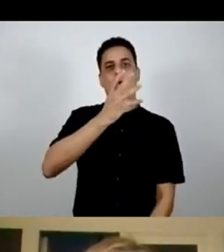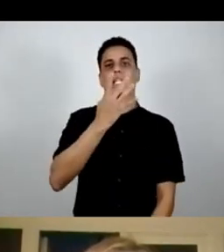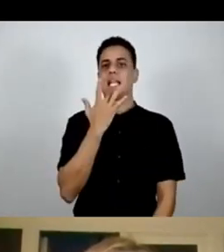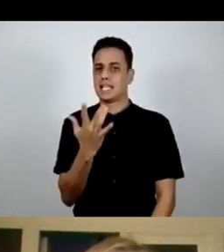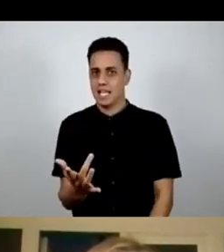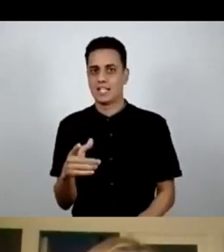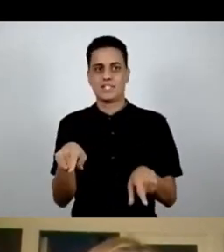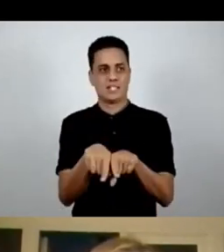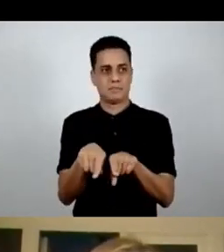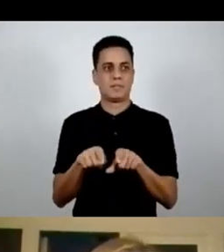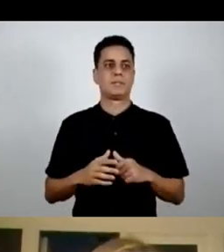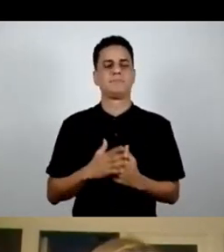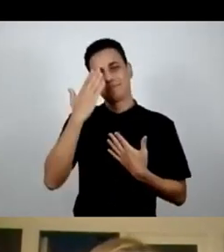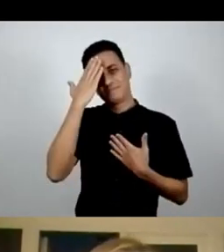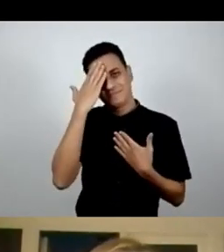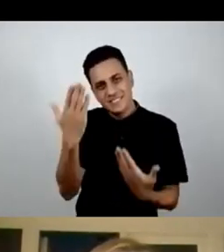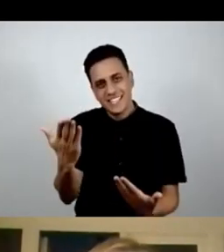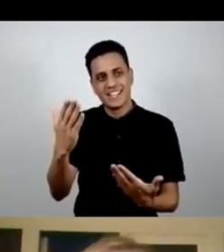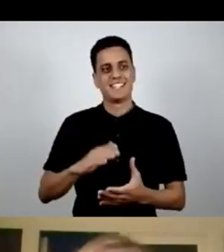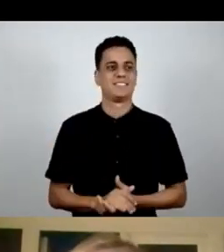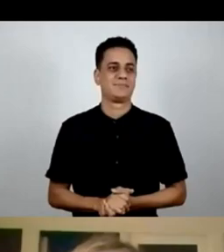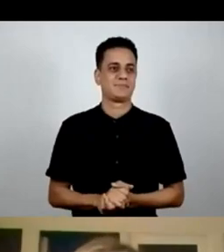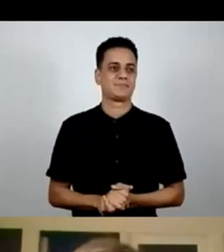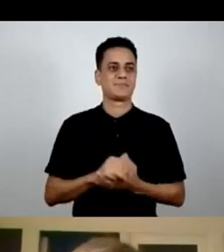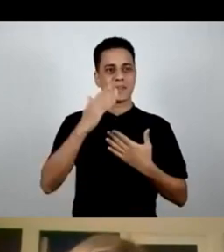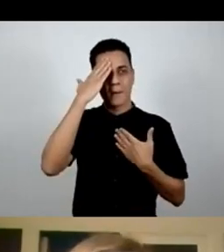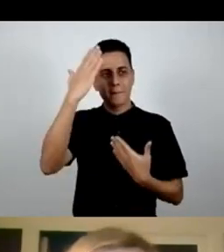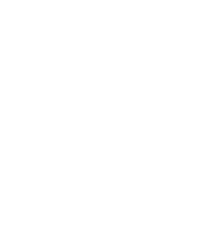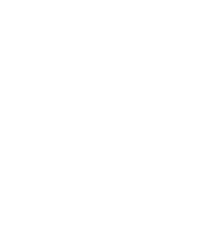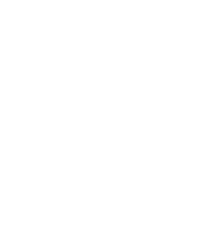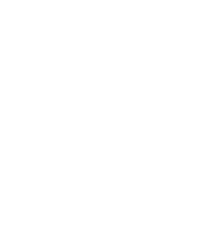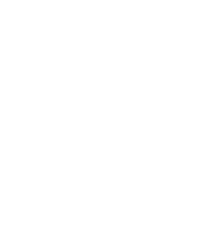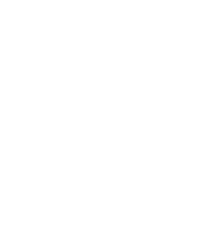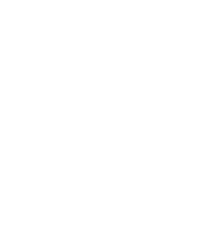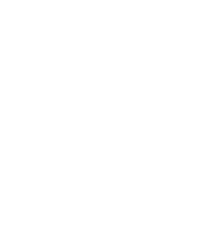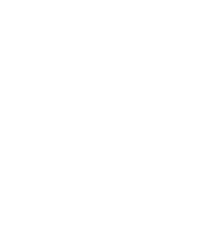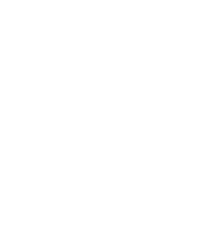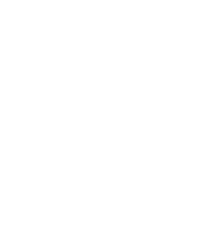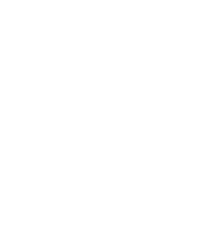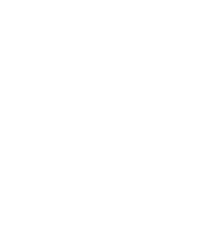Então, muito obrigada, gente. Muito obrigado, até a próxima vez. Alessandra.